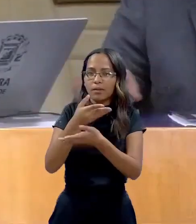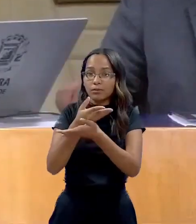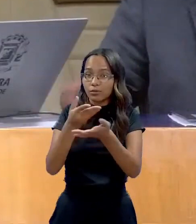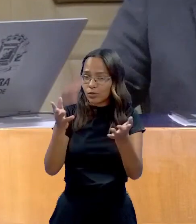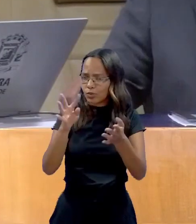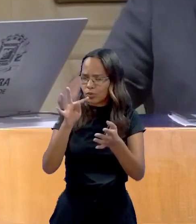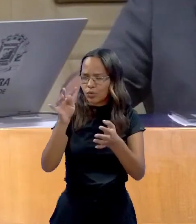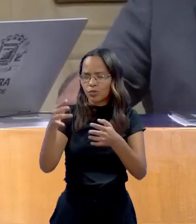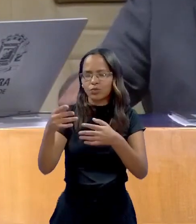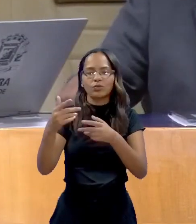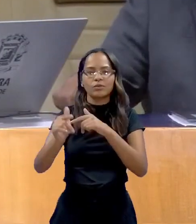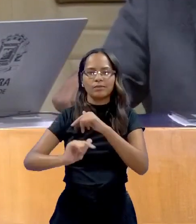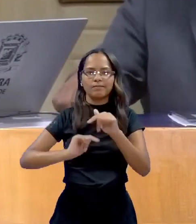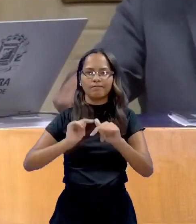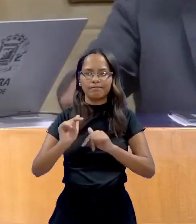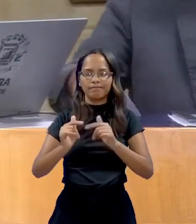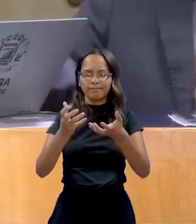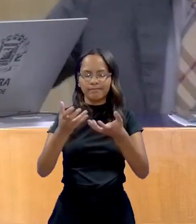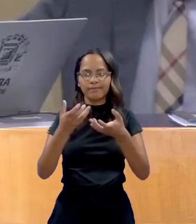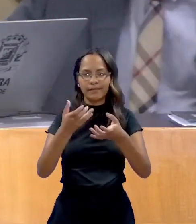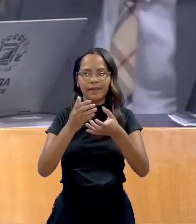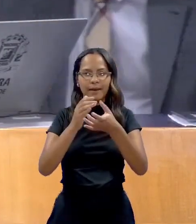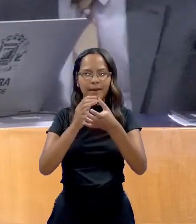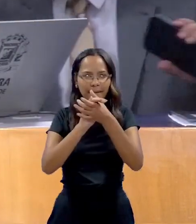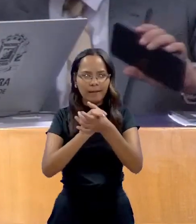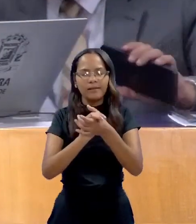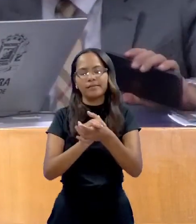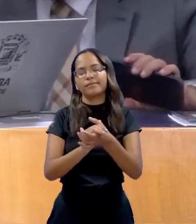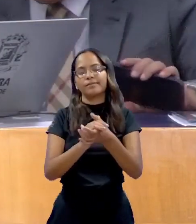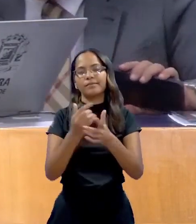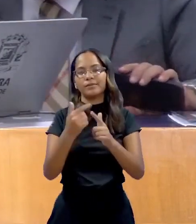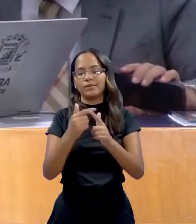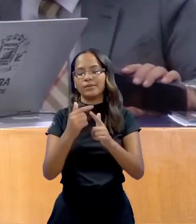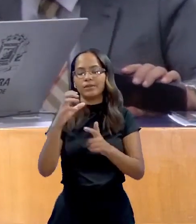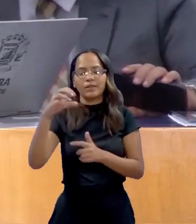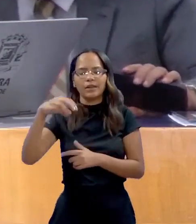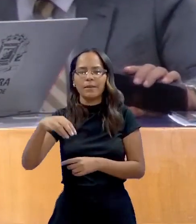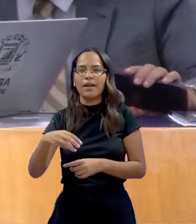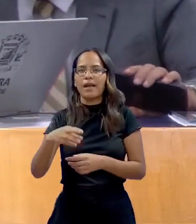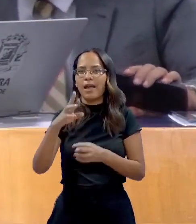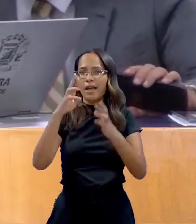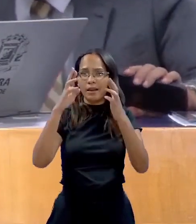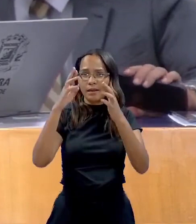maneira muito especial. Essa casa respeita, essa casa...